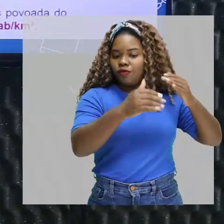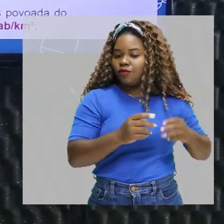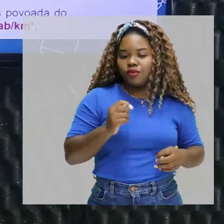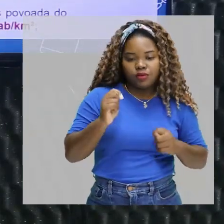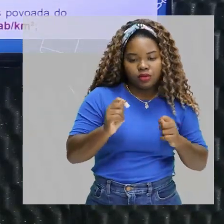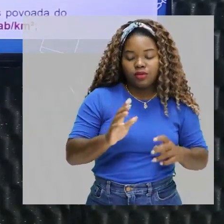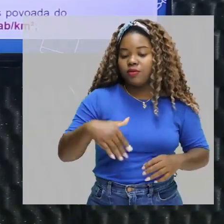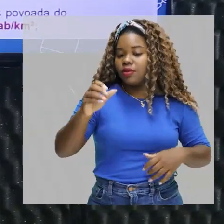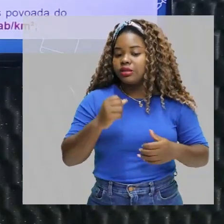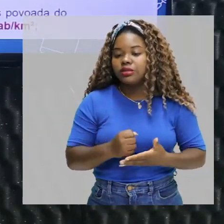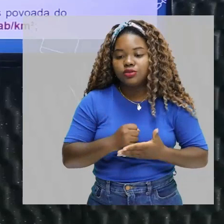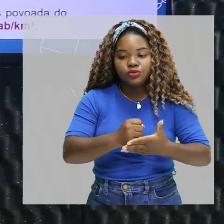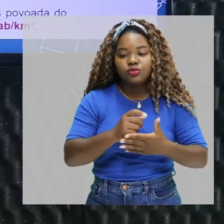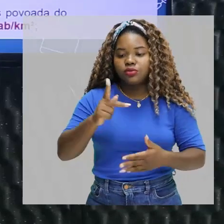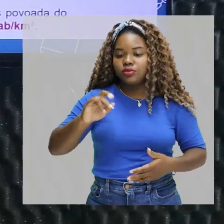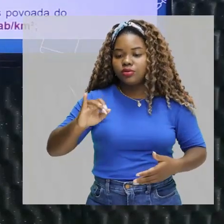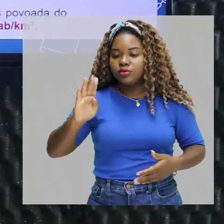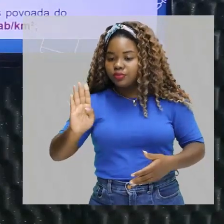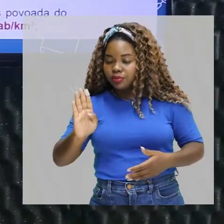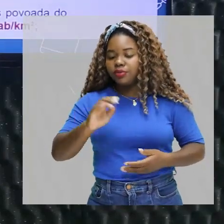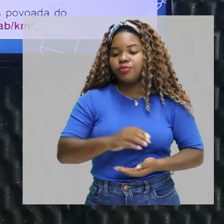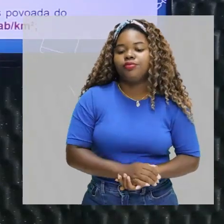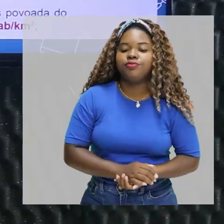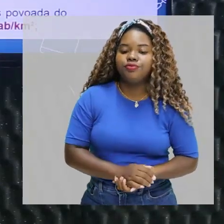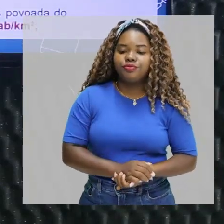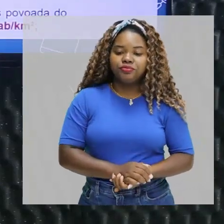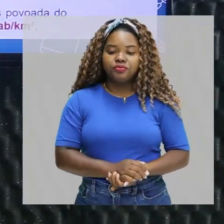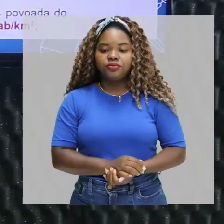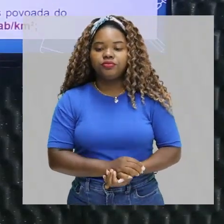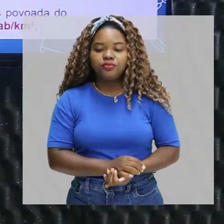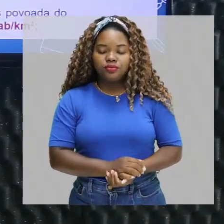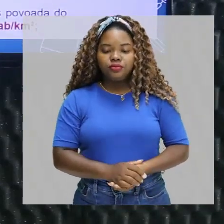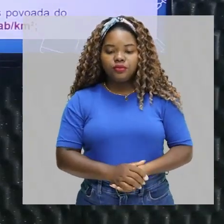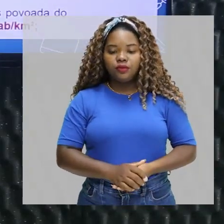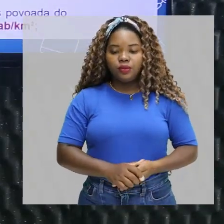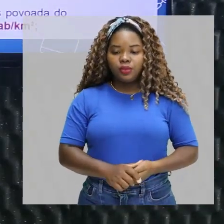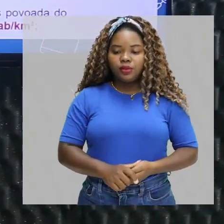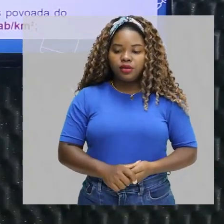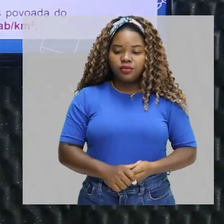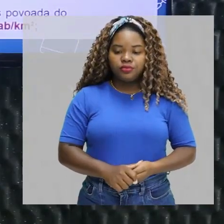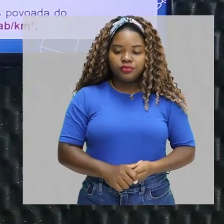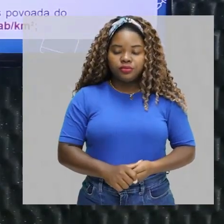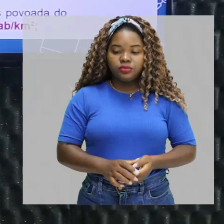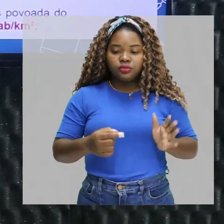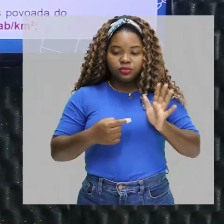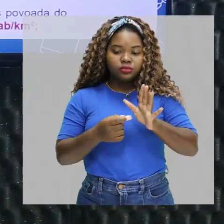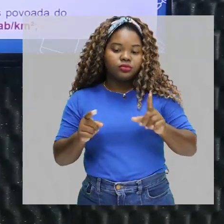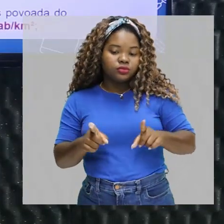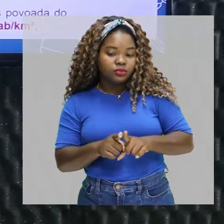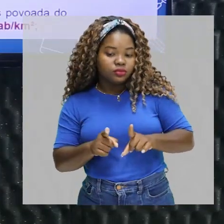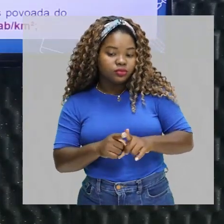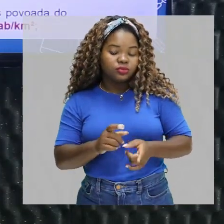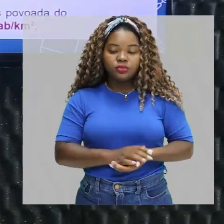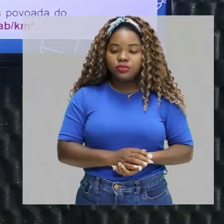mais contribui para o nosso PIB ou seja para o nosso produto né para o nosso produto interno Bacana vai apresentar também